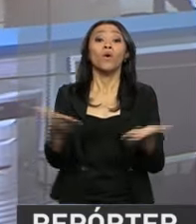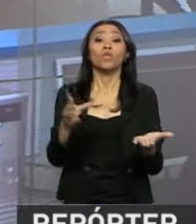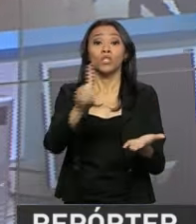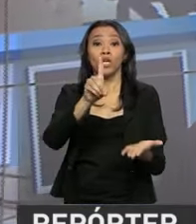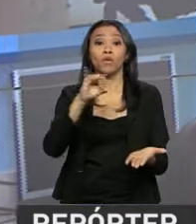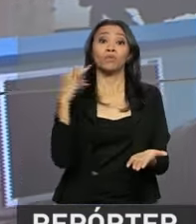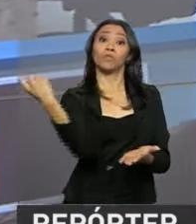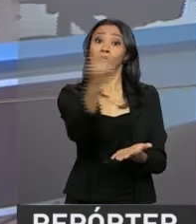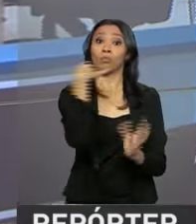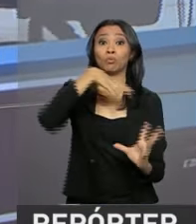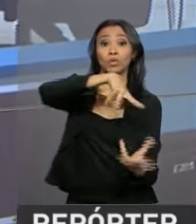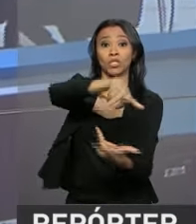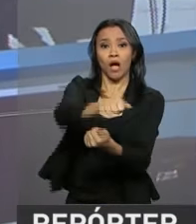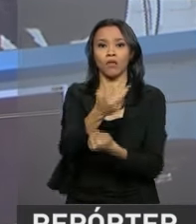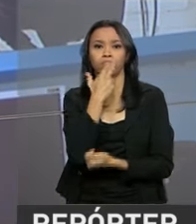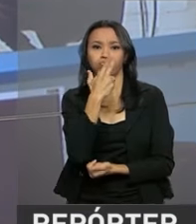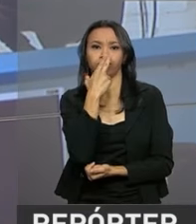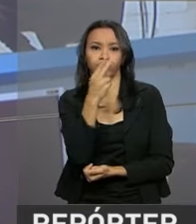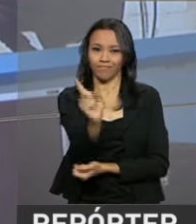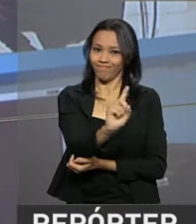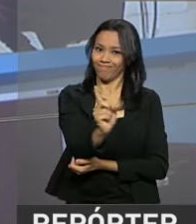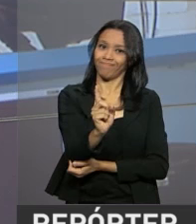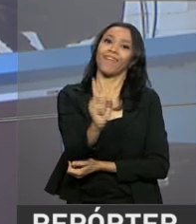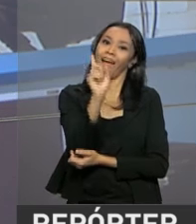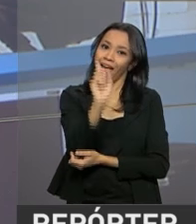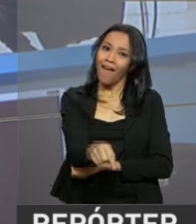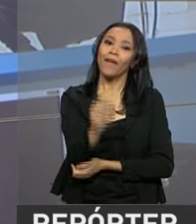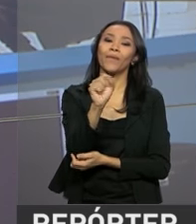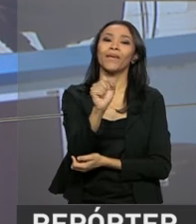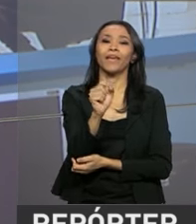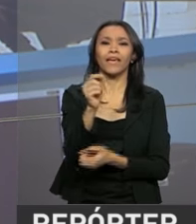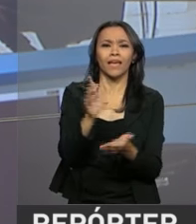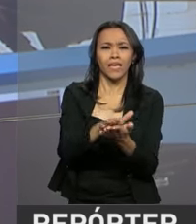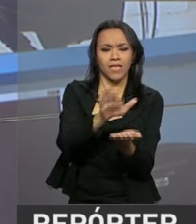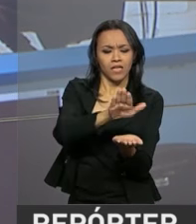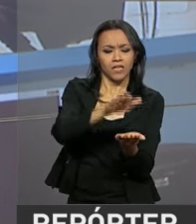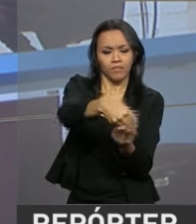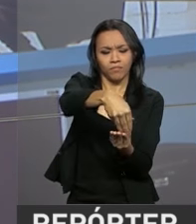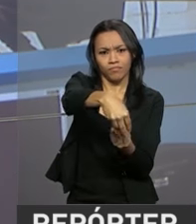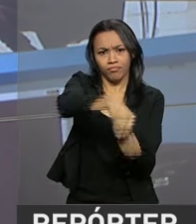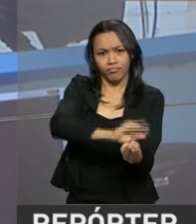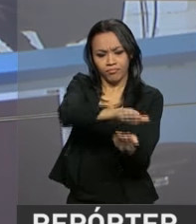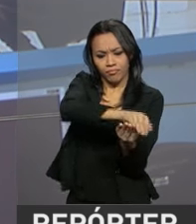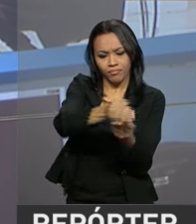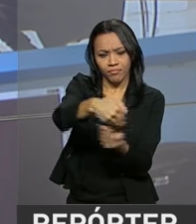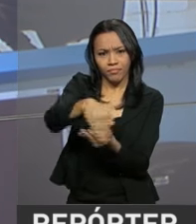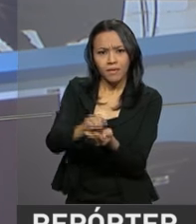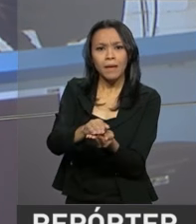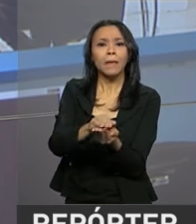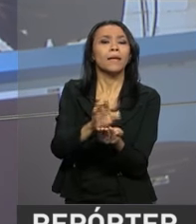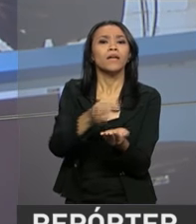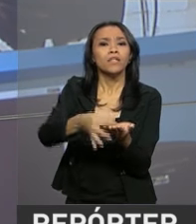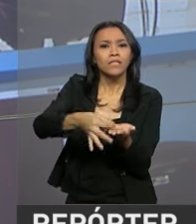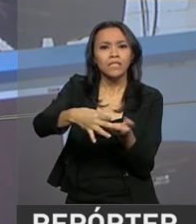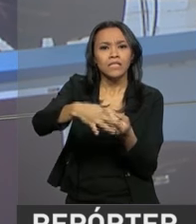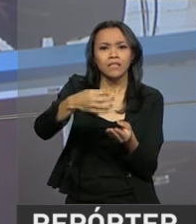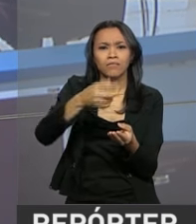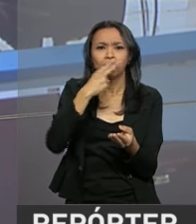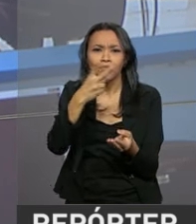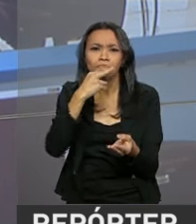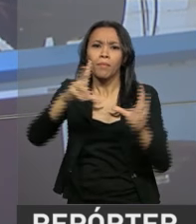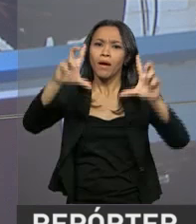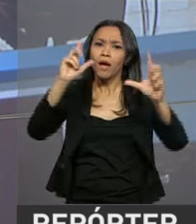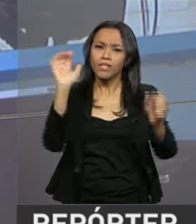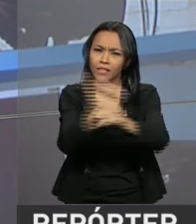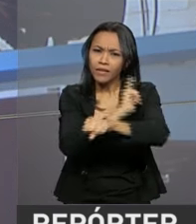Sem Tabaco. Este ano, o tema é a padronização das embalagens de cigarros como estratégia para a redução do número de